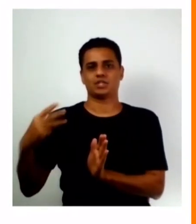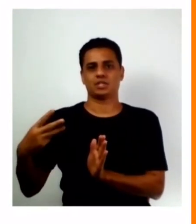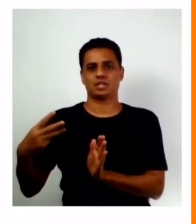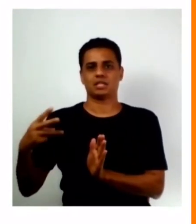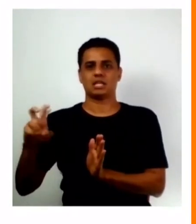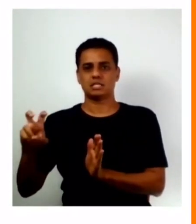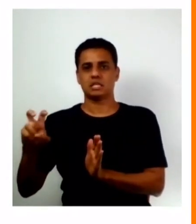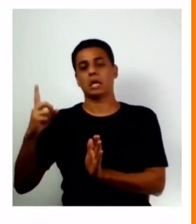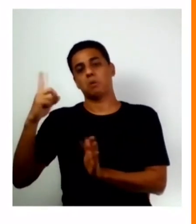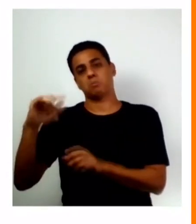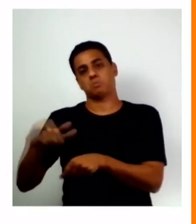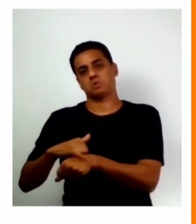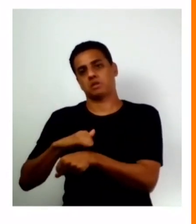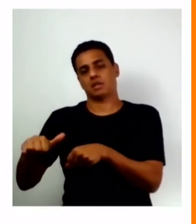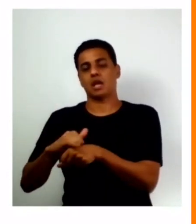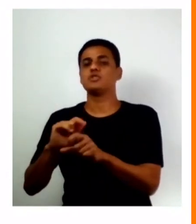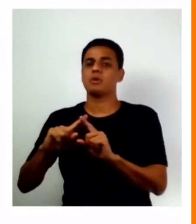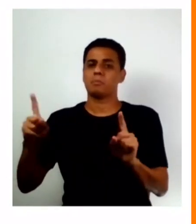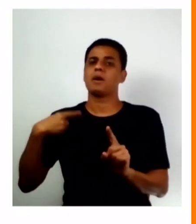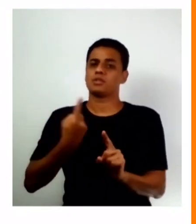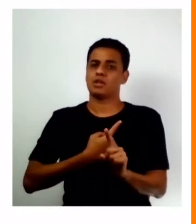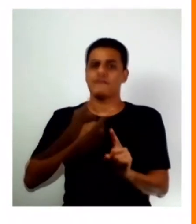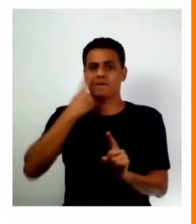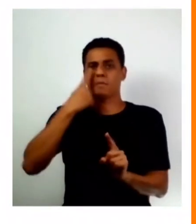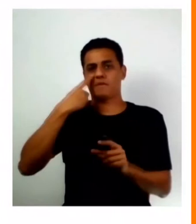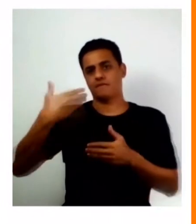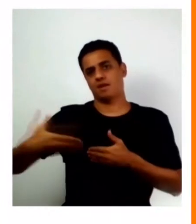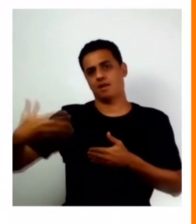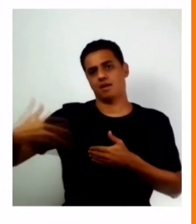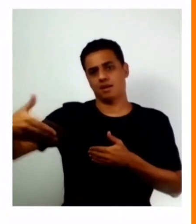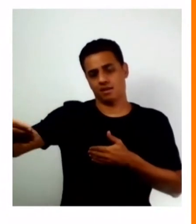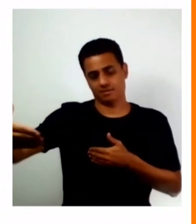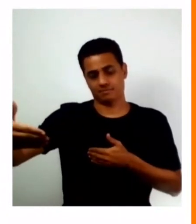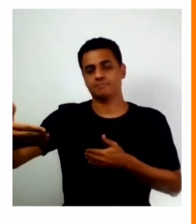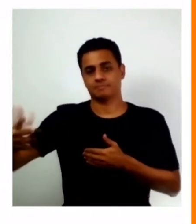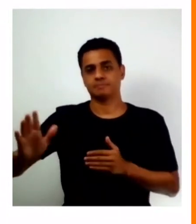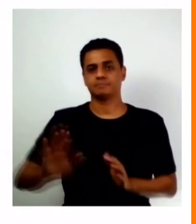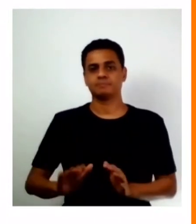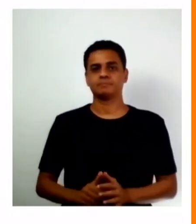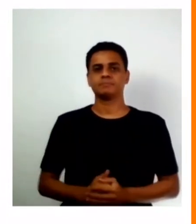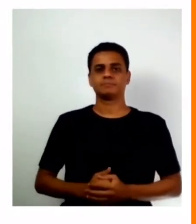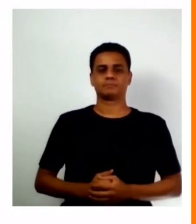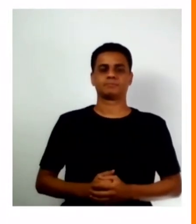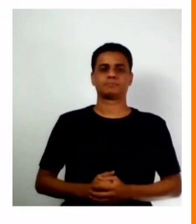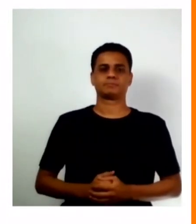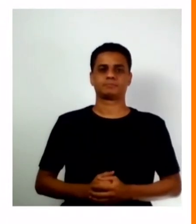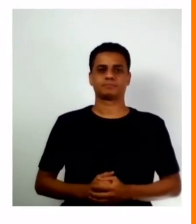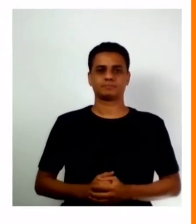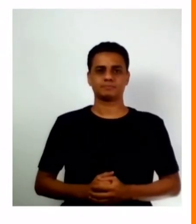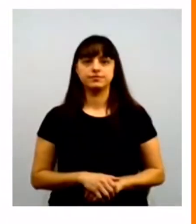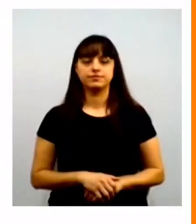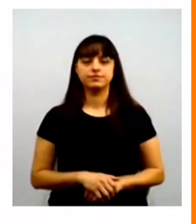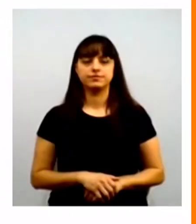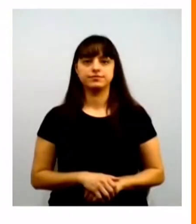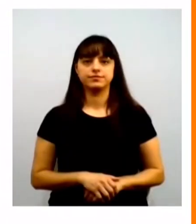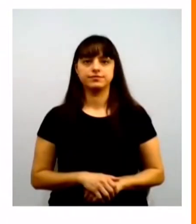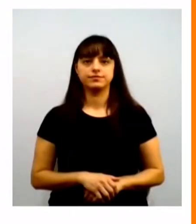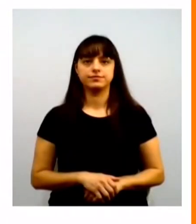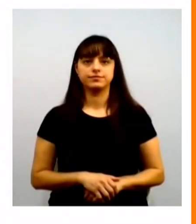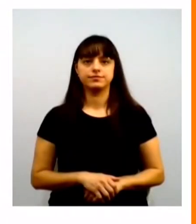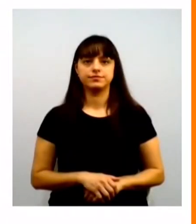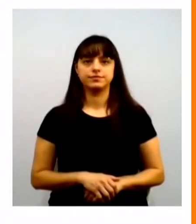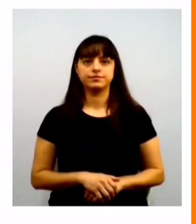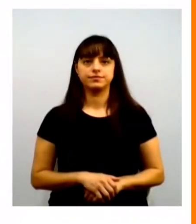Isto veremos, mas nos próprios objetivos e metas da Agenda 2030 há muitos